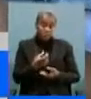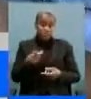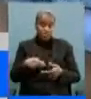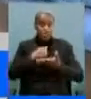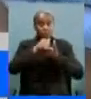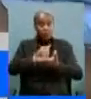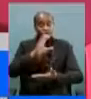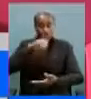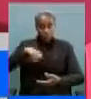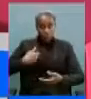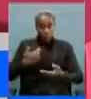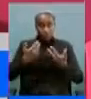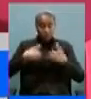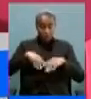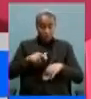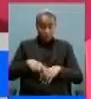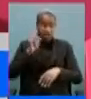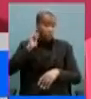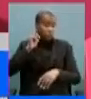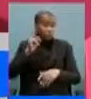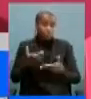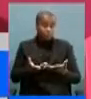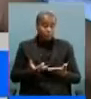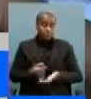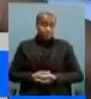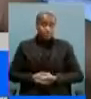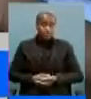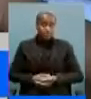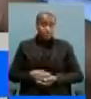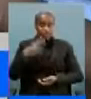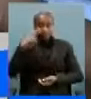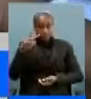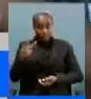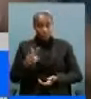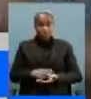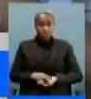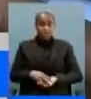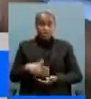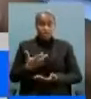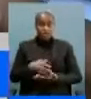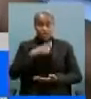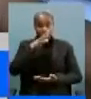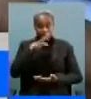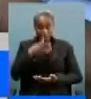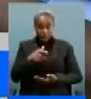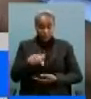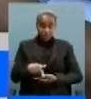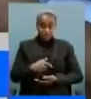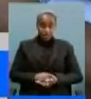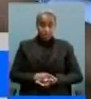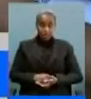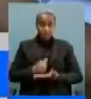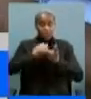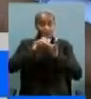deste tipo de apoio em Cabo Verde. Mas aqui o importante é notar, destacar